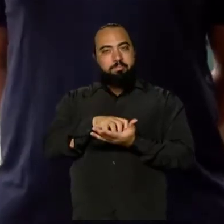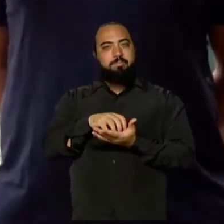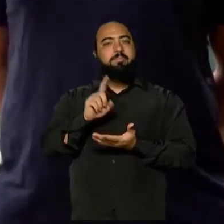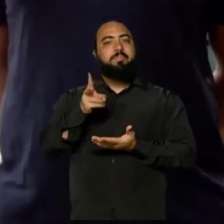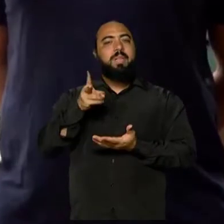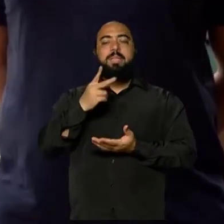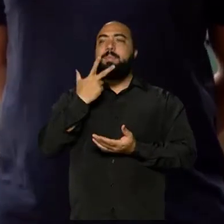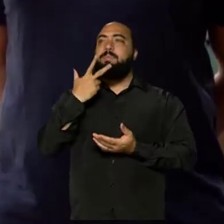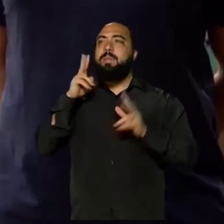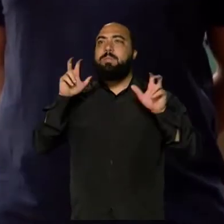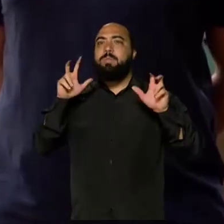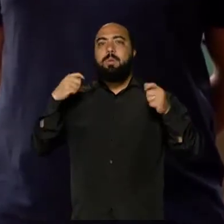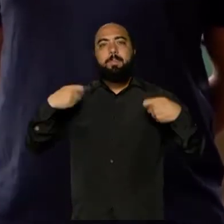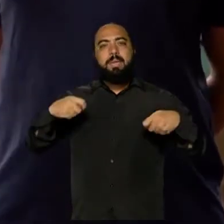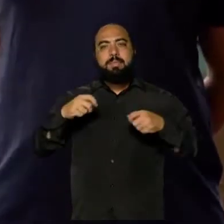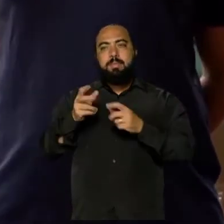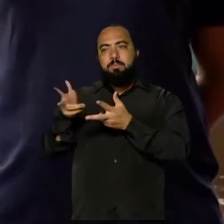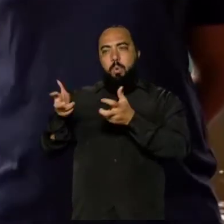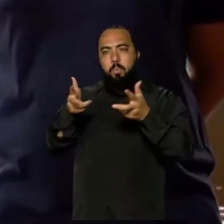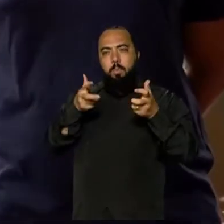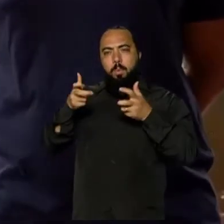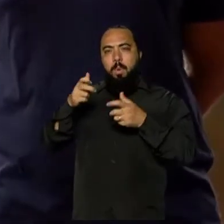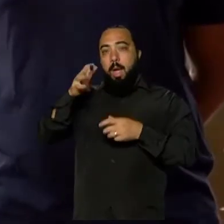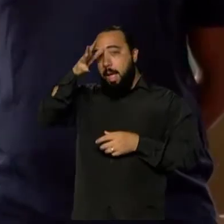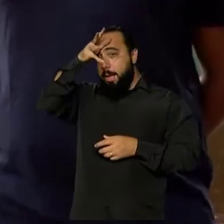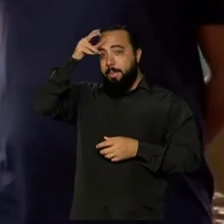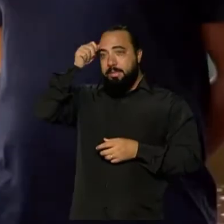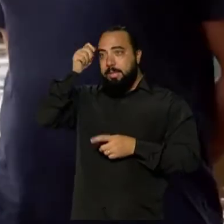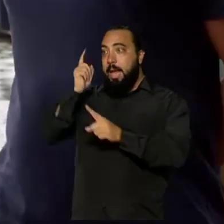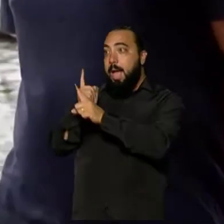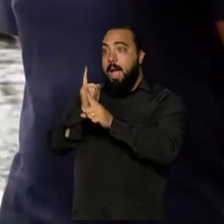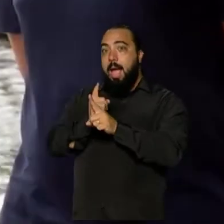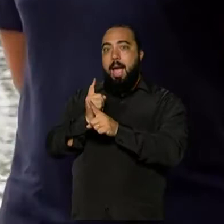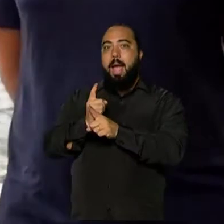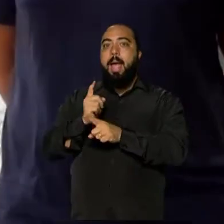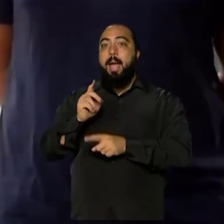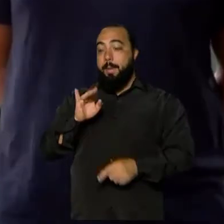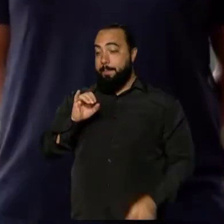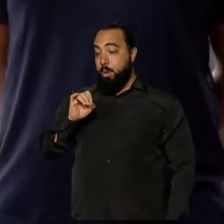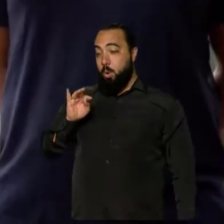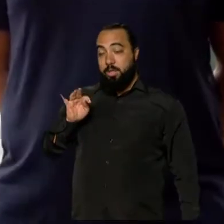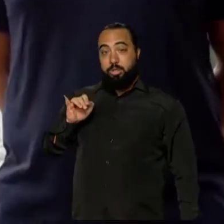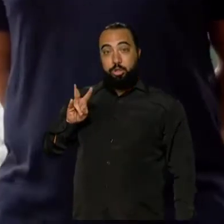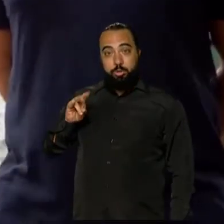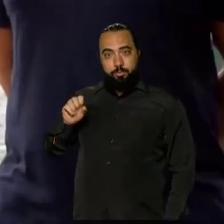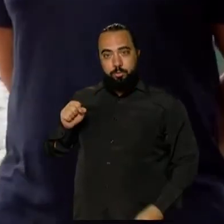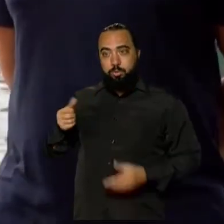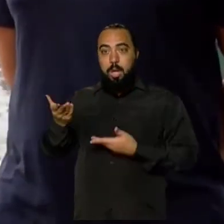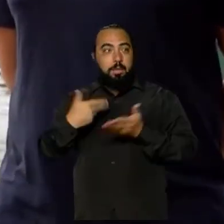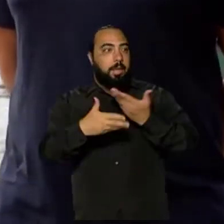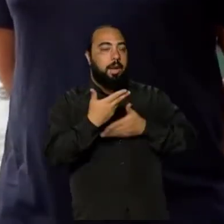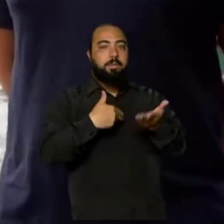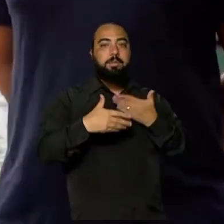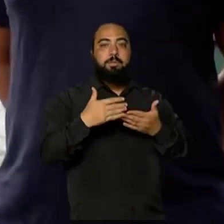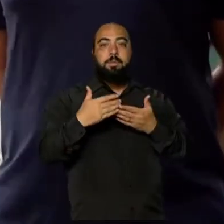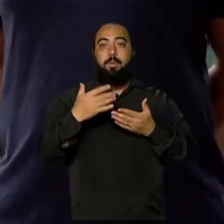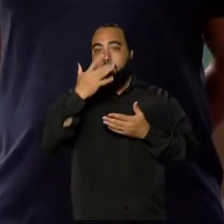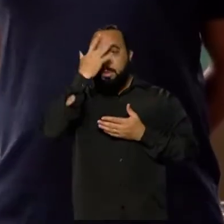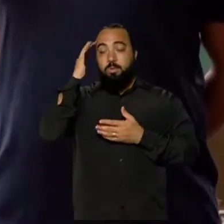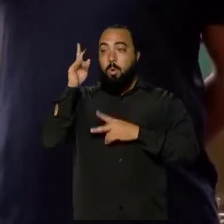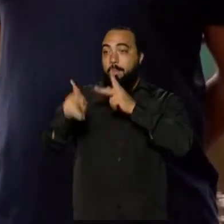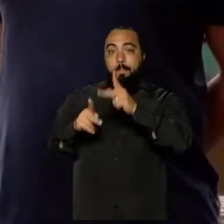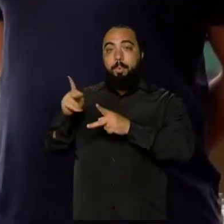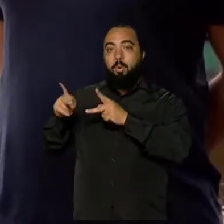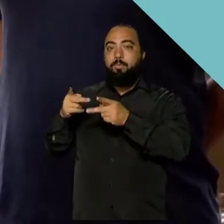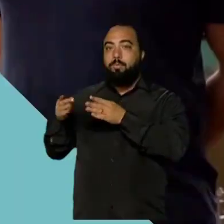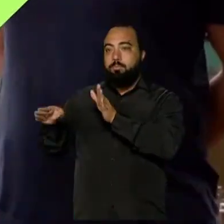precisamos explorar melhor a Amazônia, precisamos encontrar bioativos, precisamos ter uma interação qualificada com as comunidades ribeirinhas, e é isso que a gente